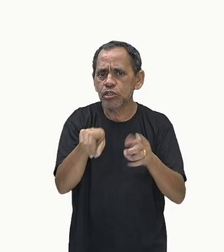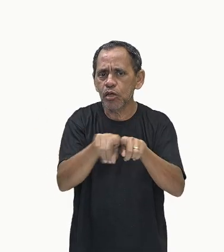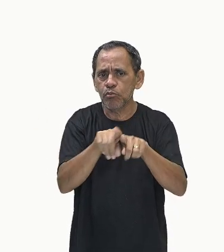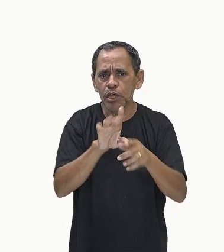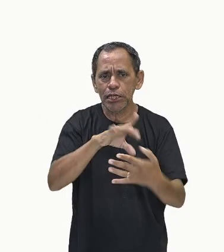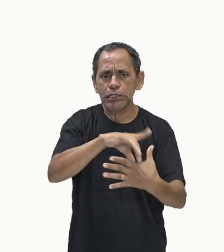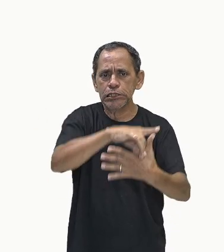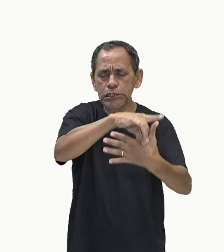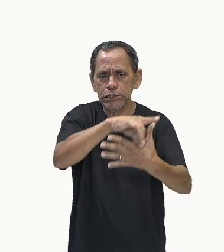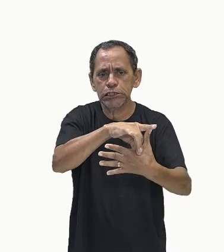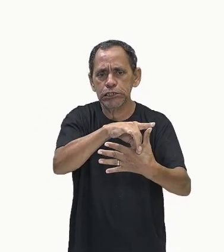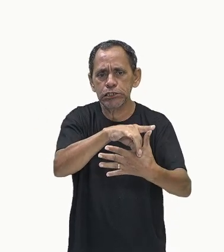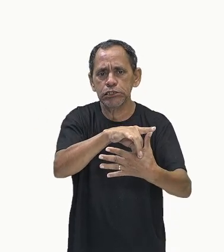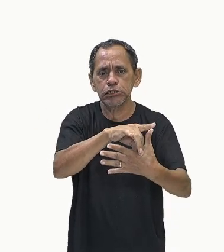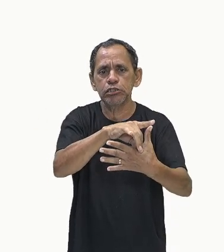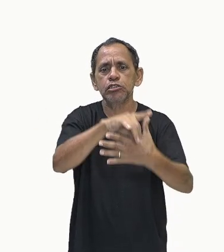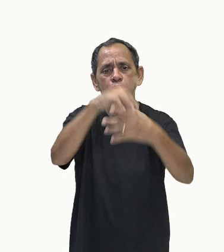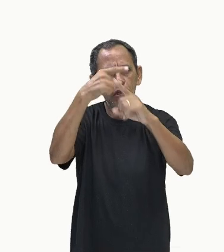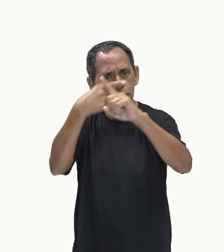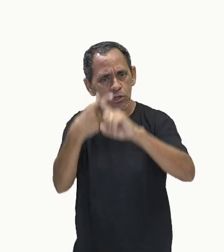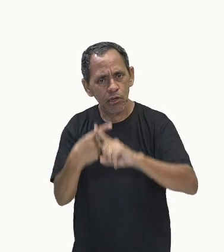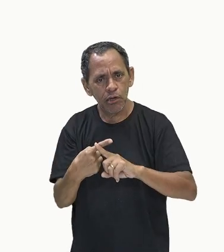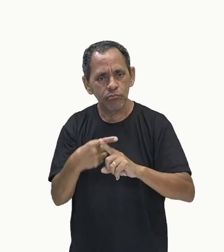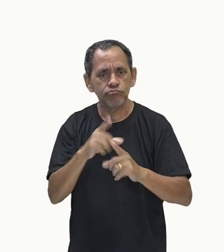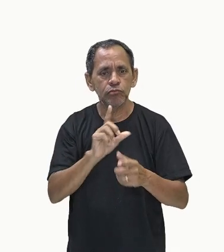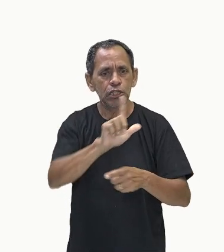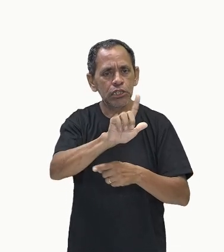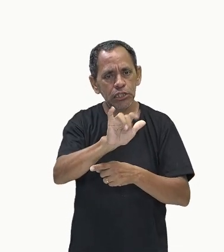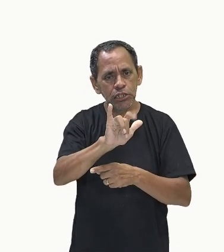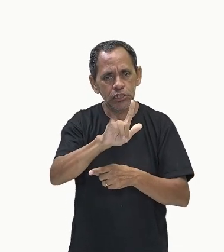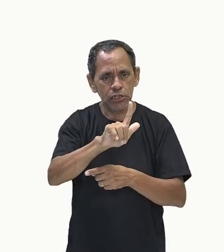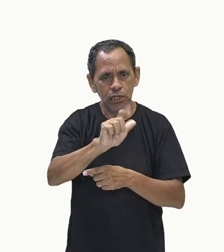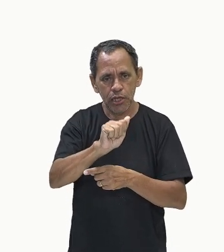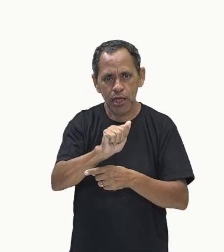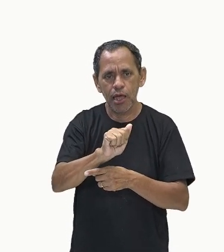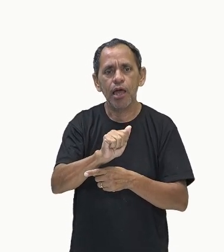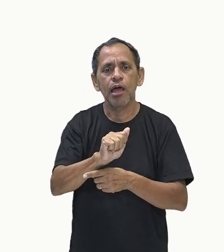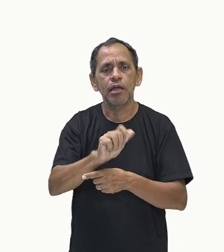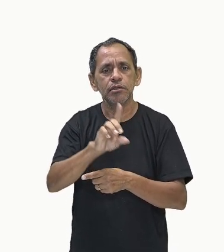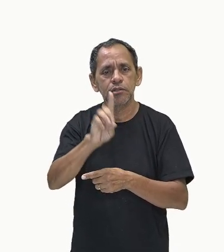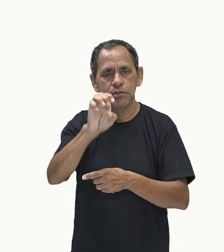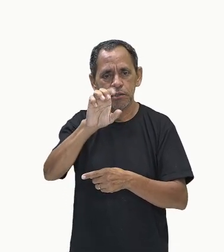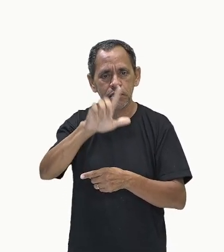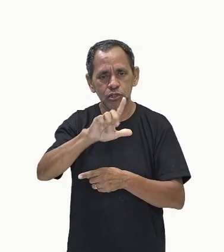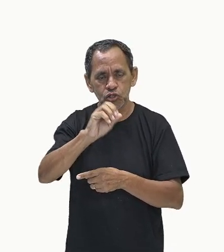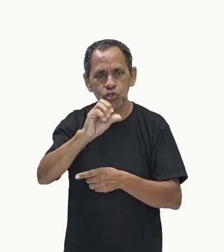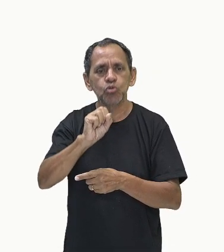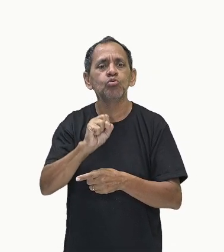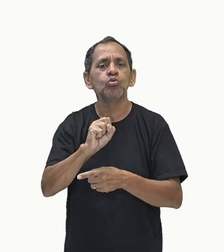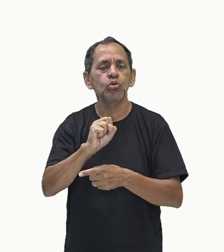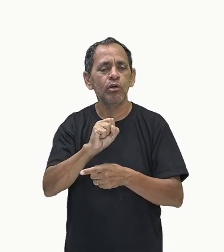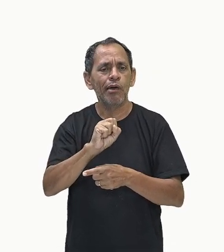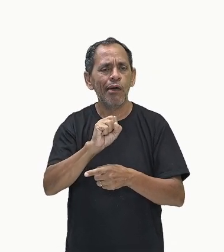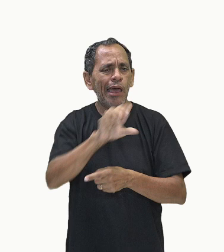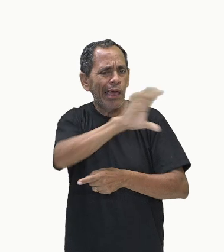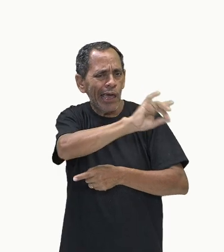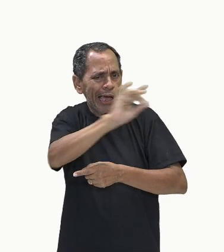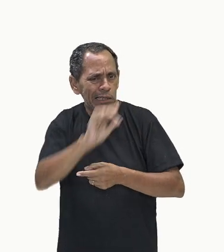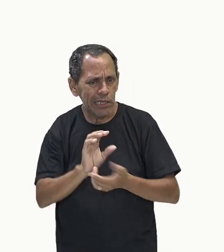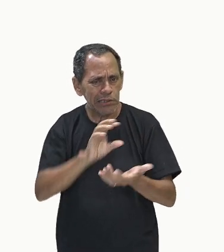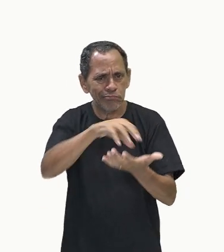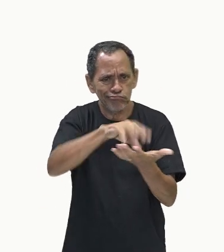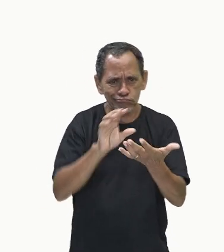aí dessa Liga de Delos. Cada cidade, então, que integrava a Liga de Delos, ela